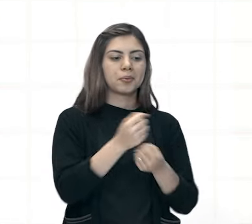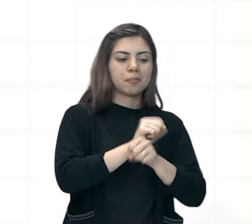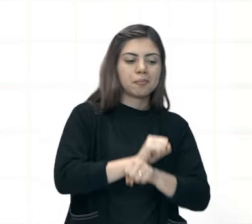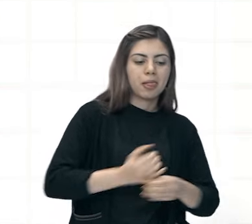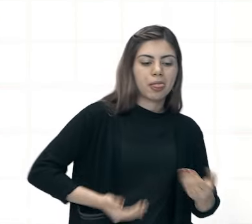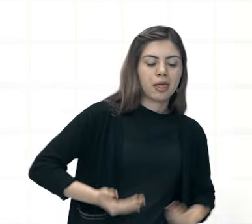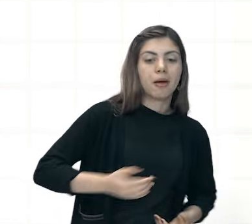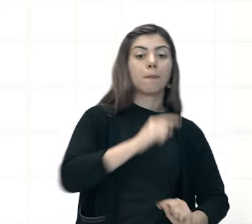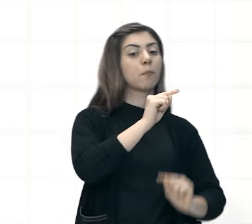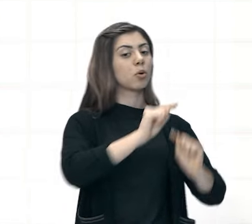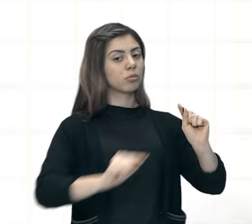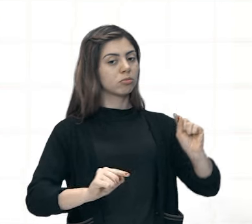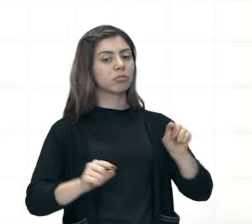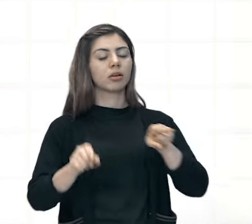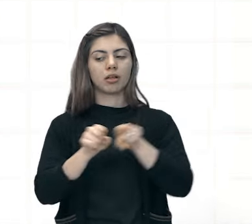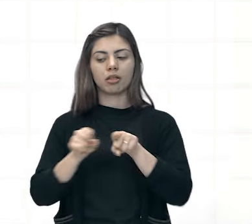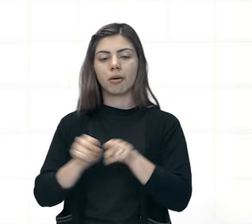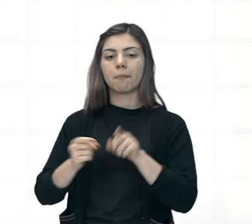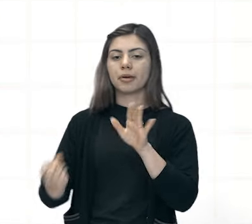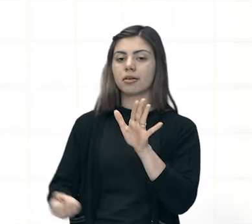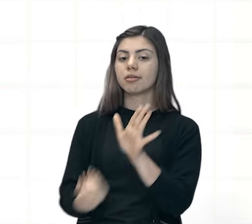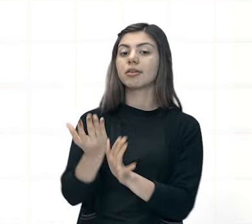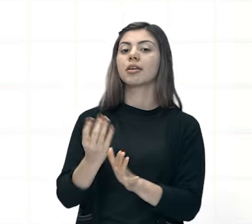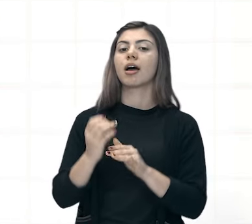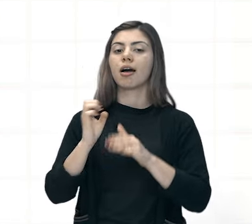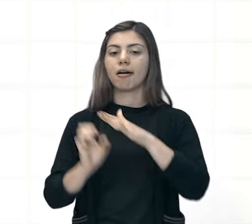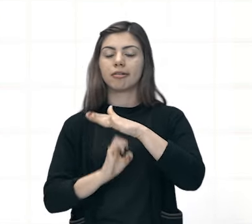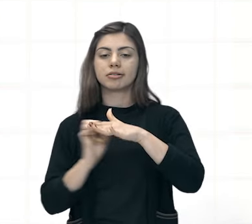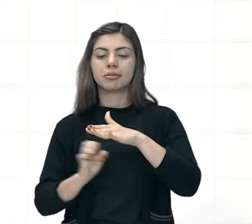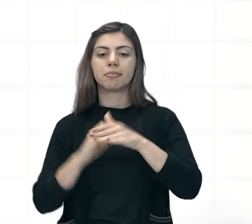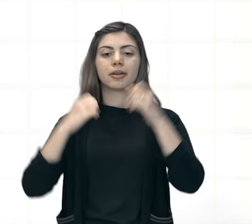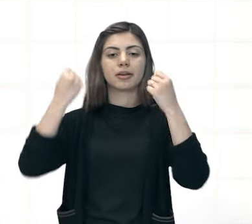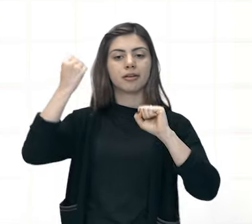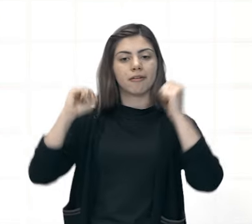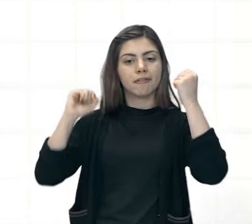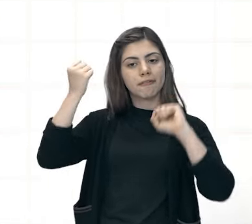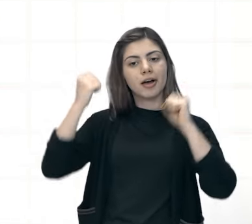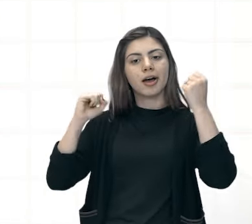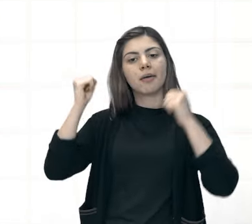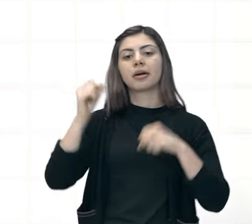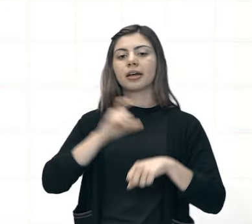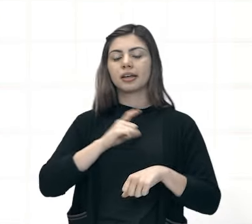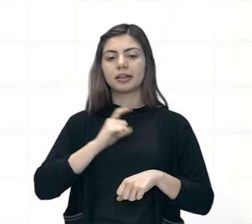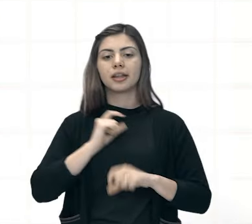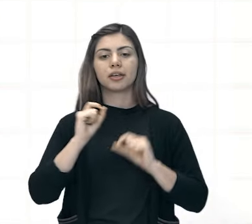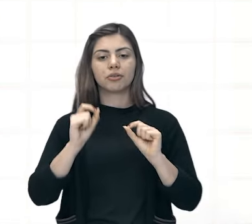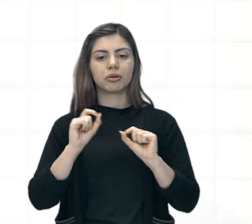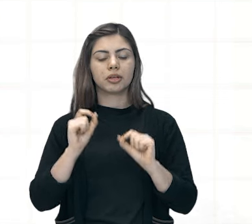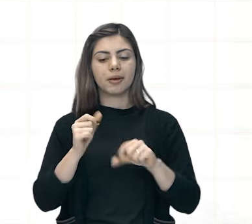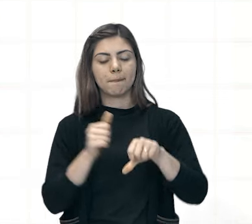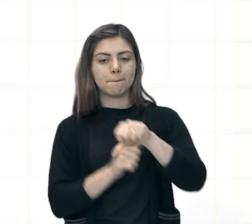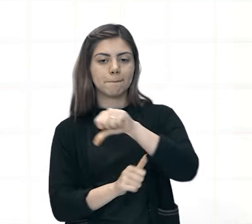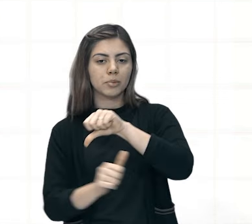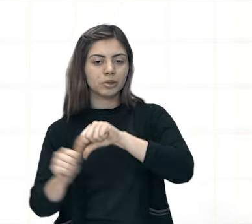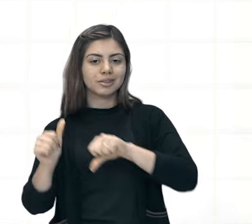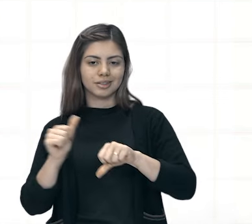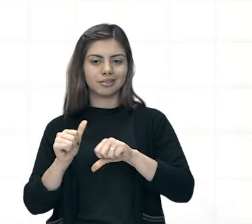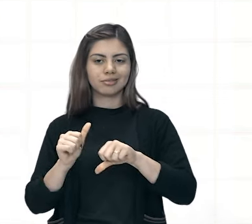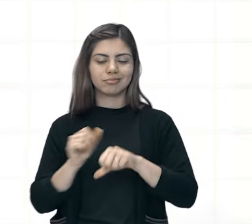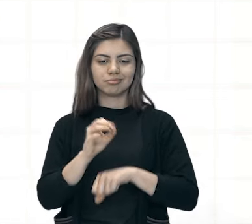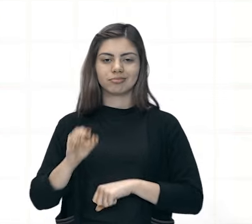surgimento das fábricas, queriam mudar ali as relações sociais, as relações de trabalho, também iriam trazer